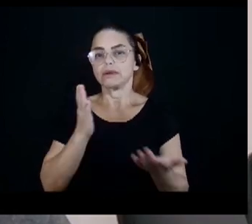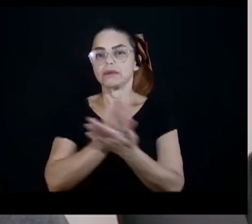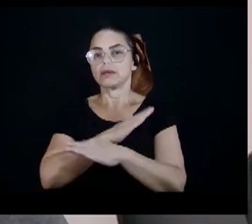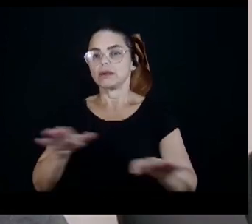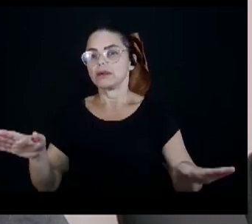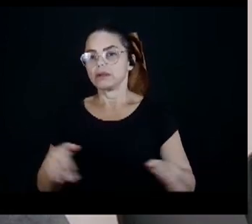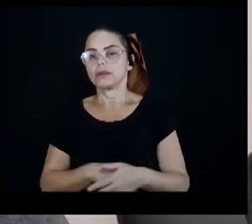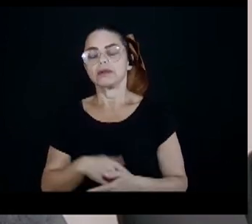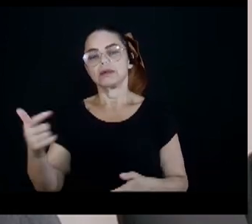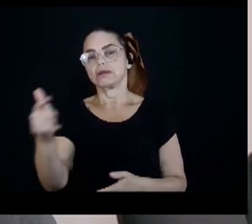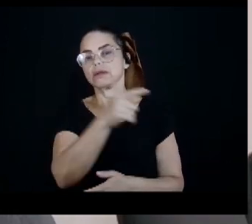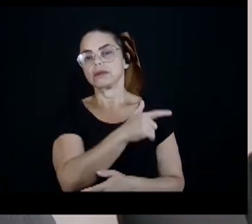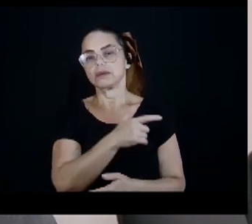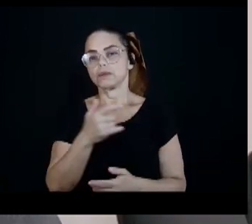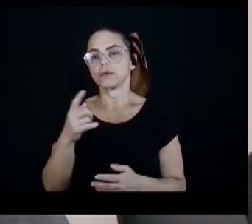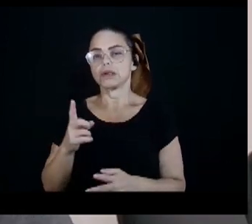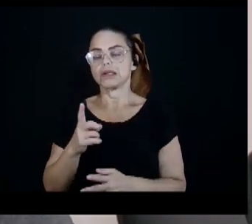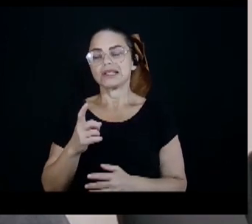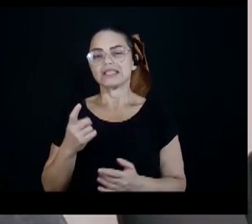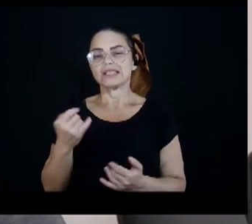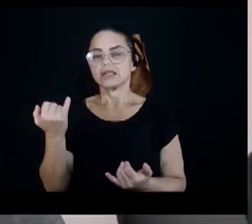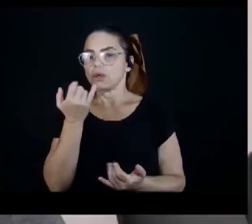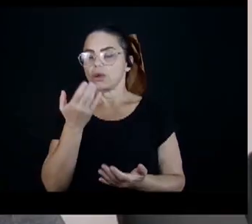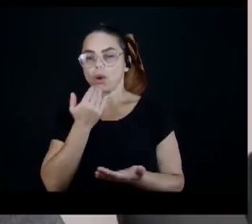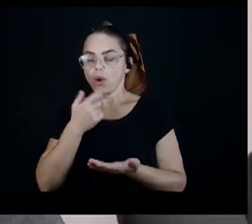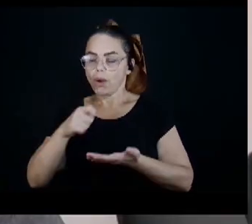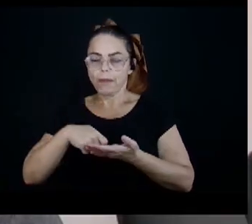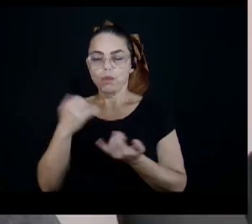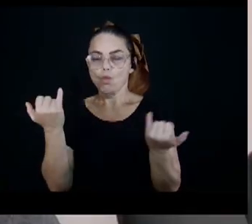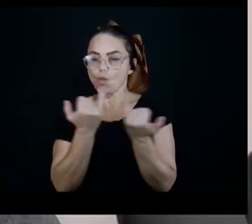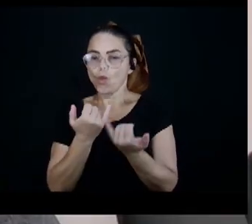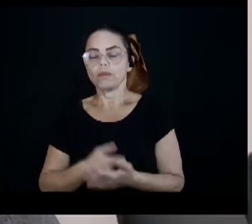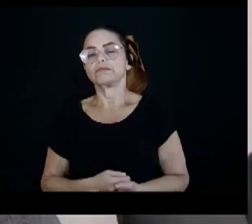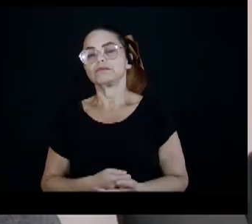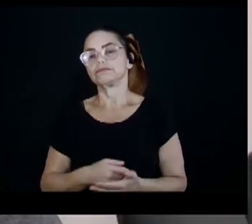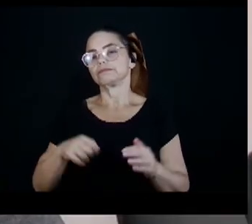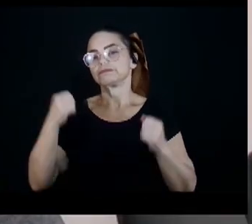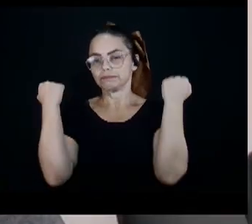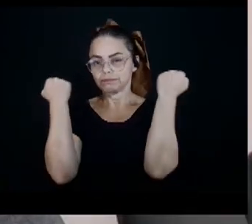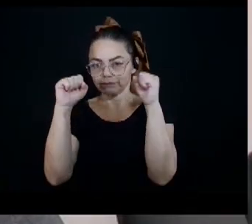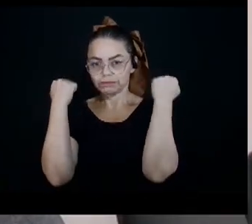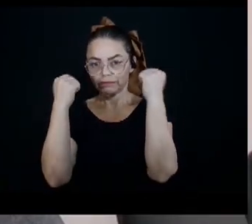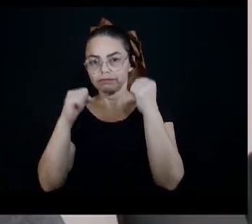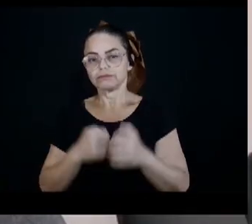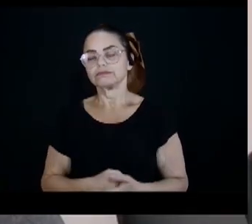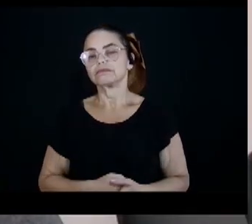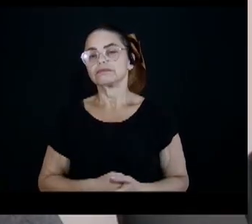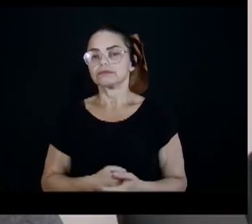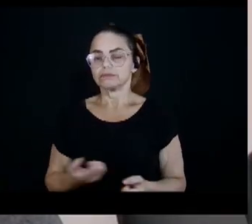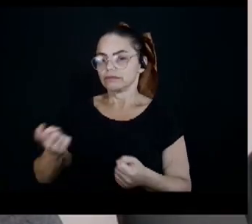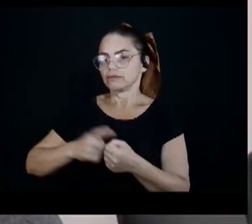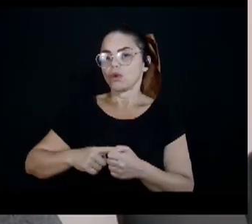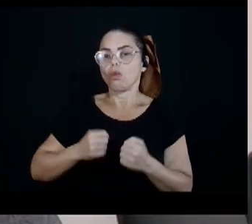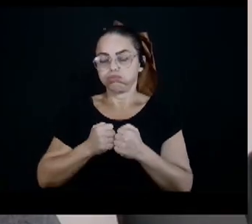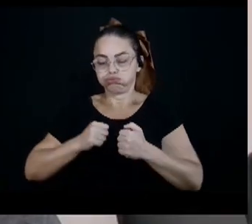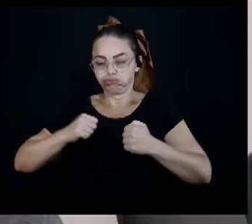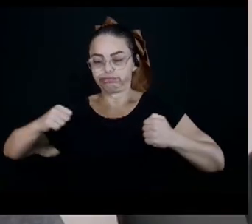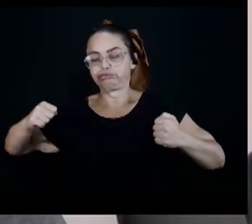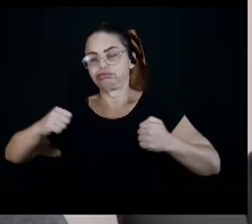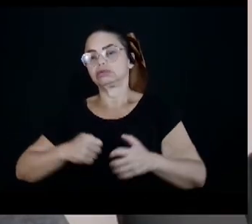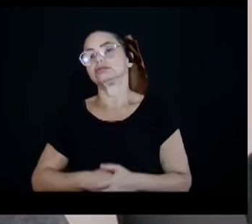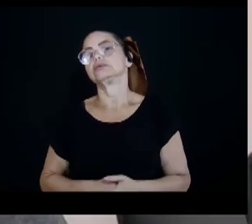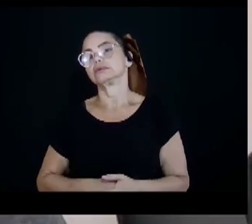dieta ou um exercício combinado, ela vai voltar, né? Já tem pesquisas dizendo que o peso volta por volta de 400